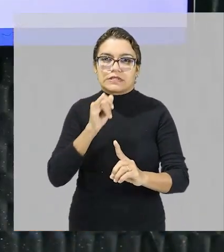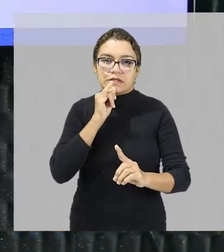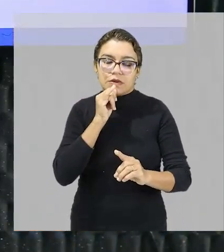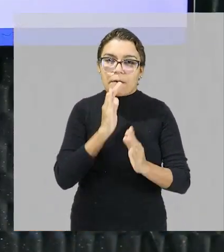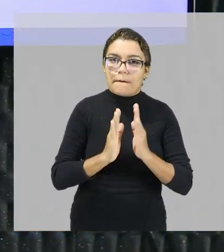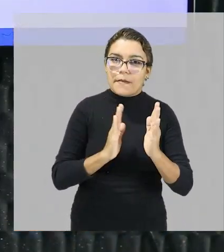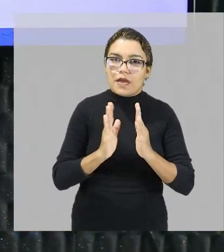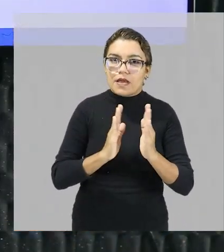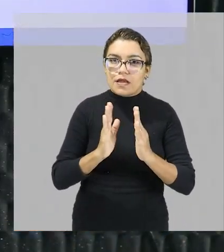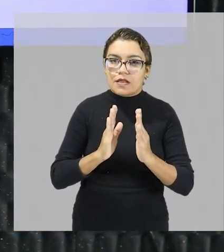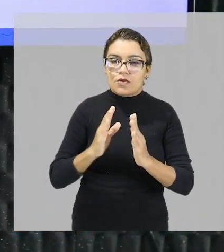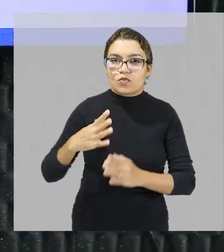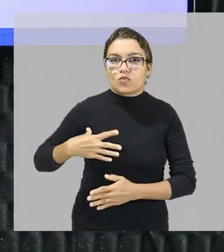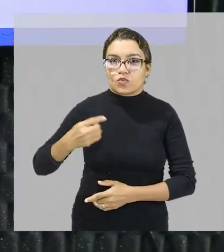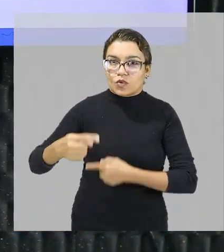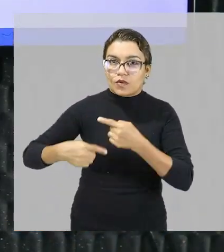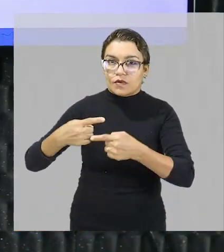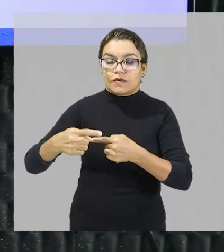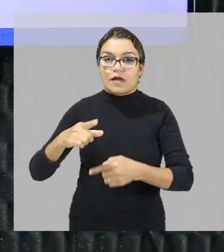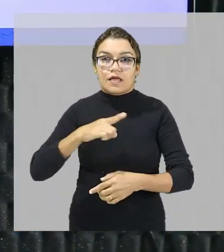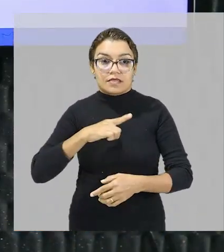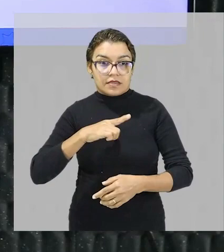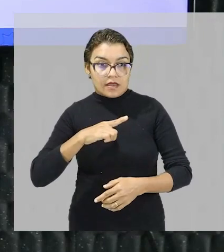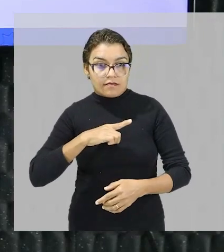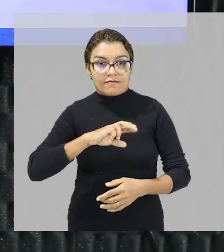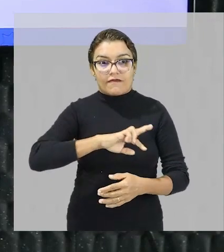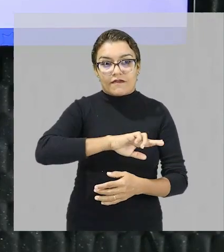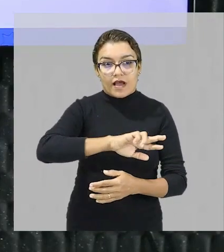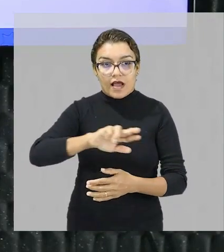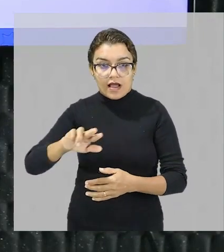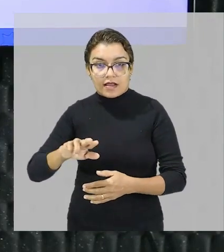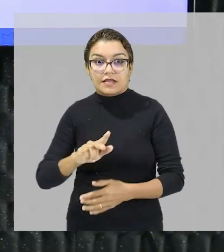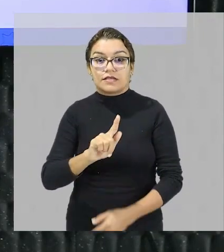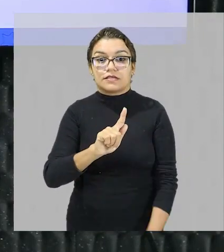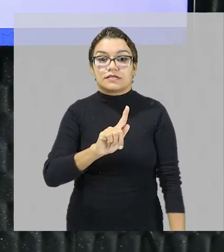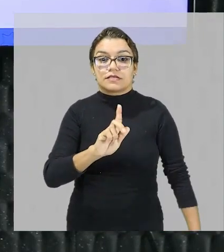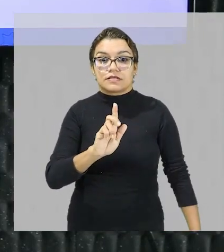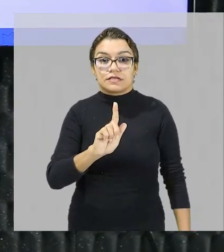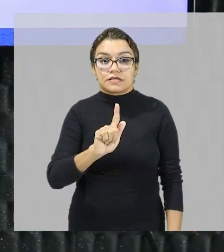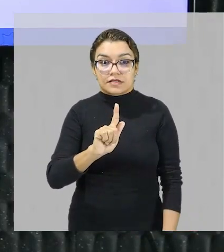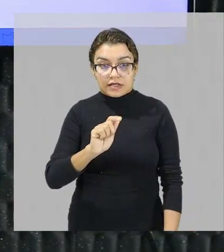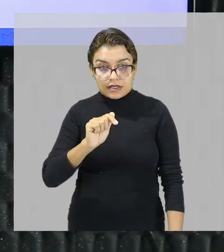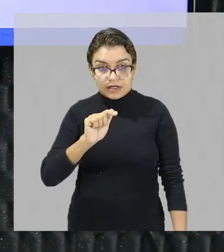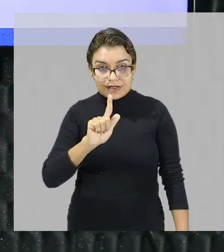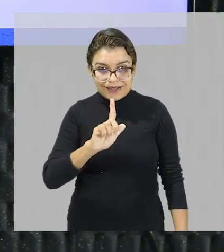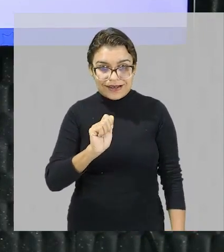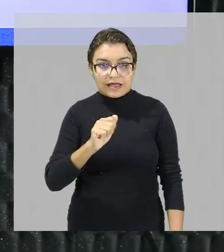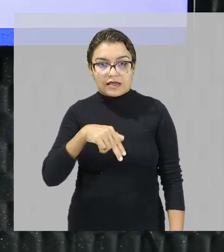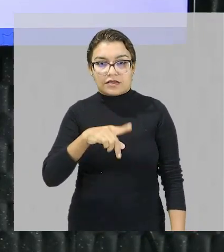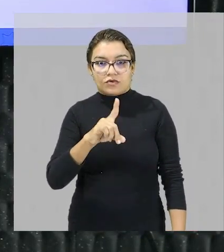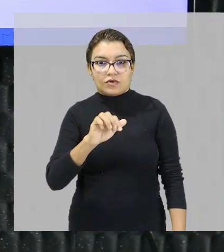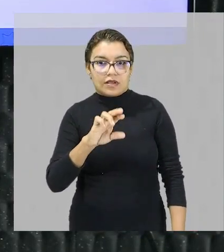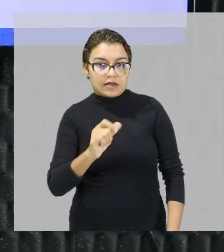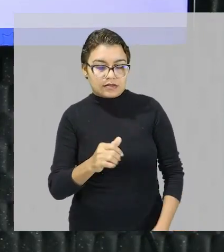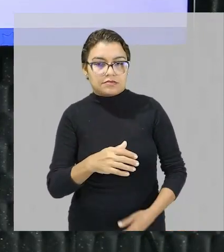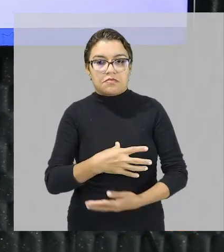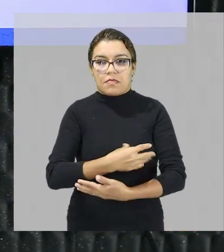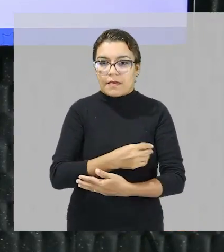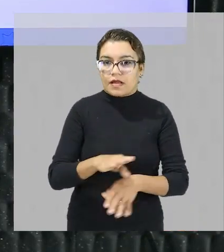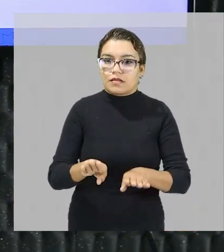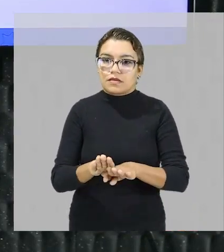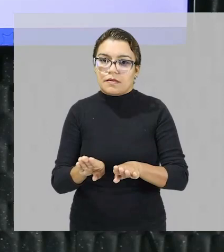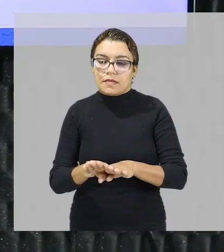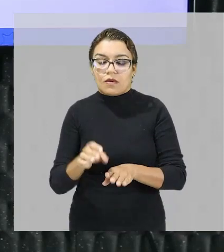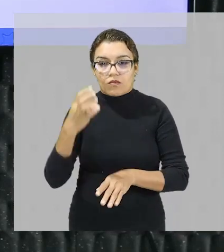observa-se modificações morfológicas nas glândulas mamárias, ovários e útero, em função da liberação